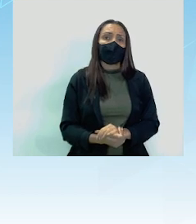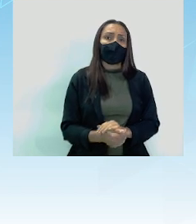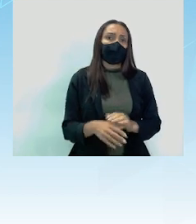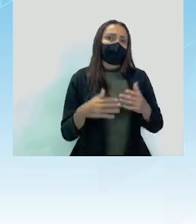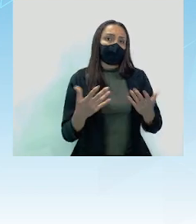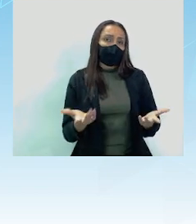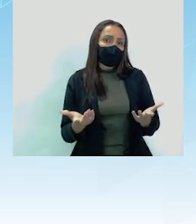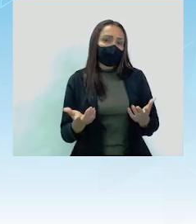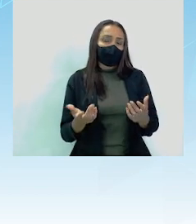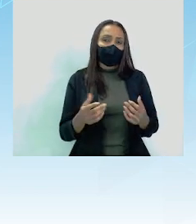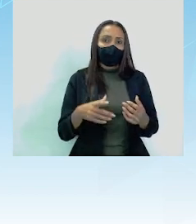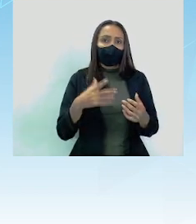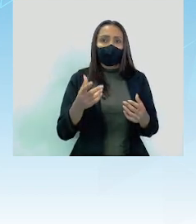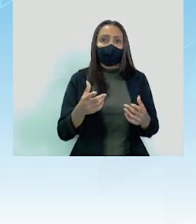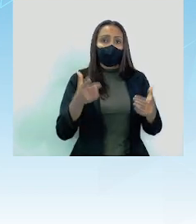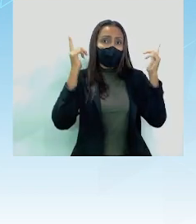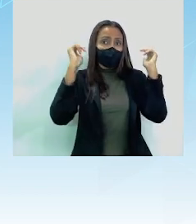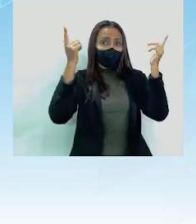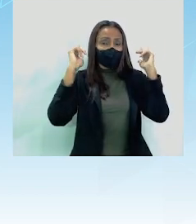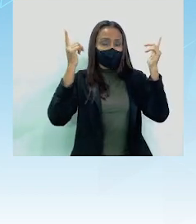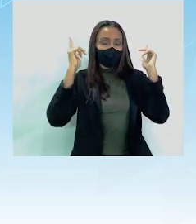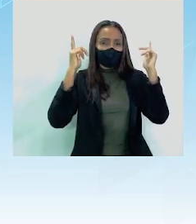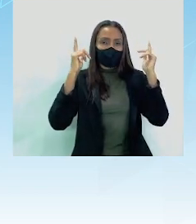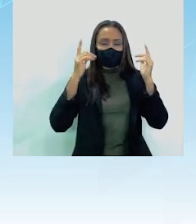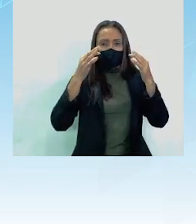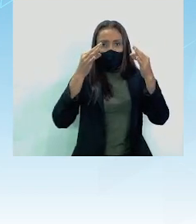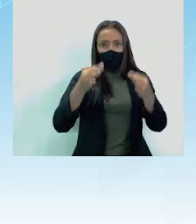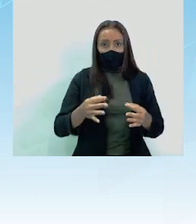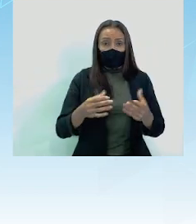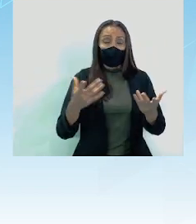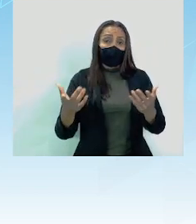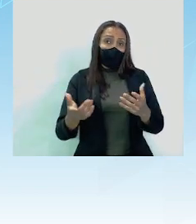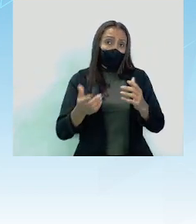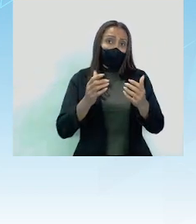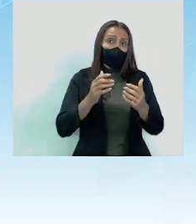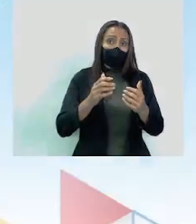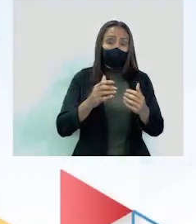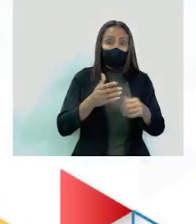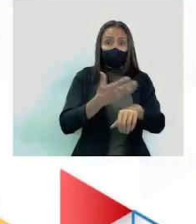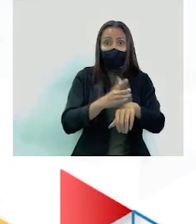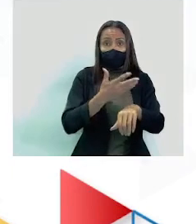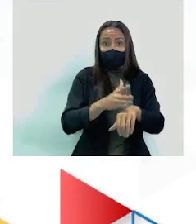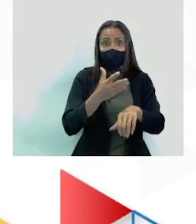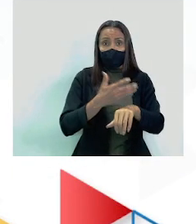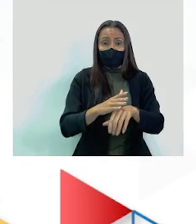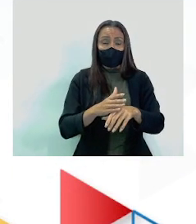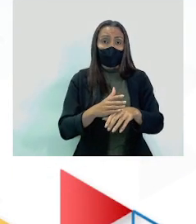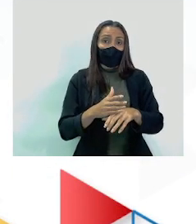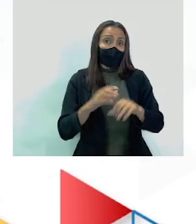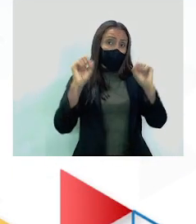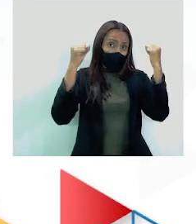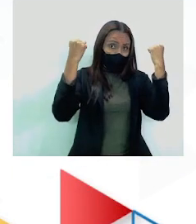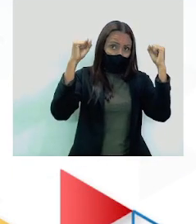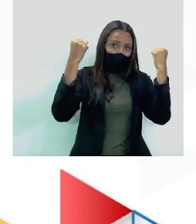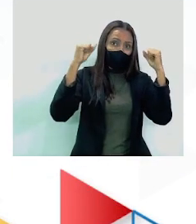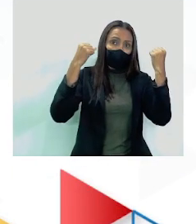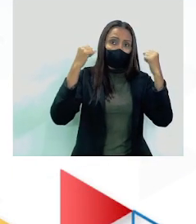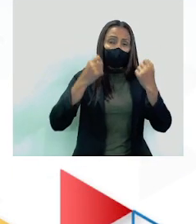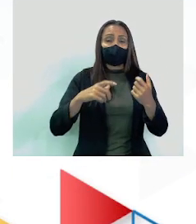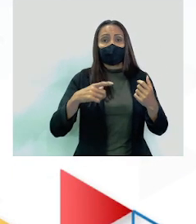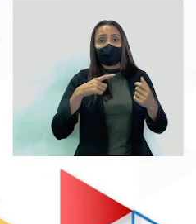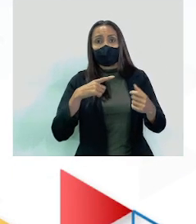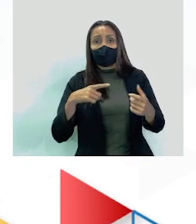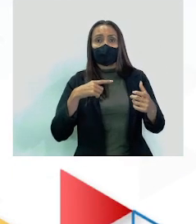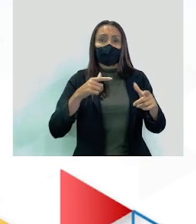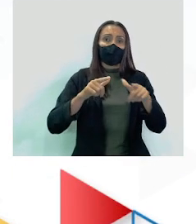digamos, essa corrida de aventura de regularidade, né? É uma atividade física, né? Aeróbica, ela tem basicamente todo o trabalho é